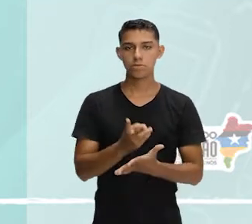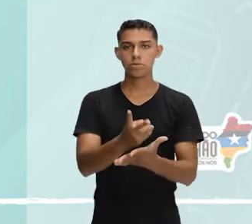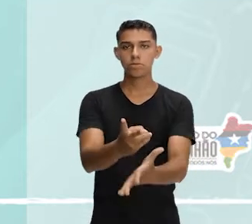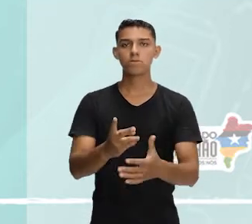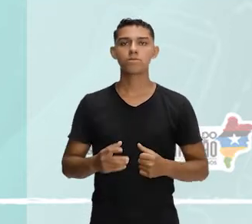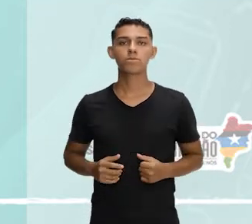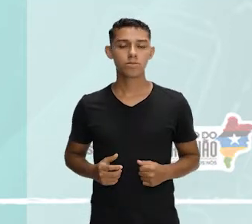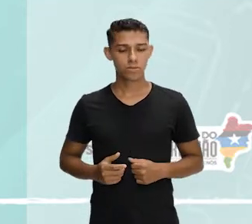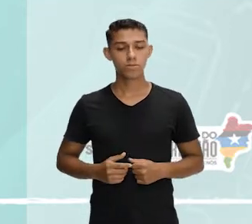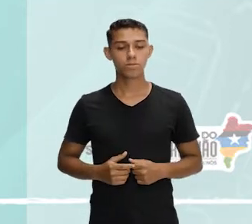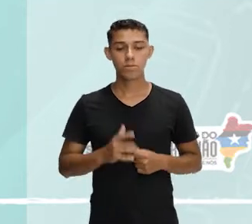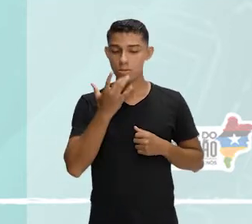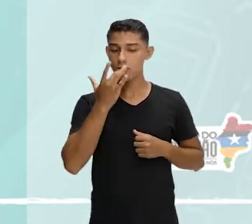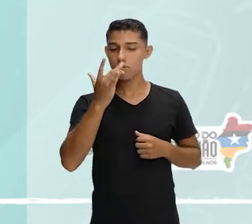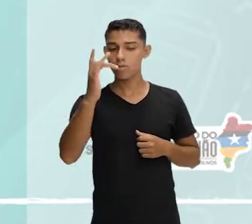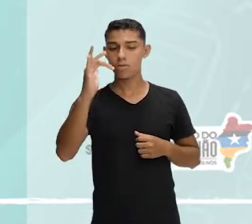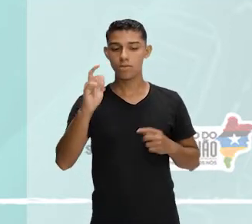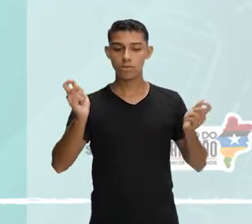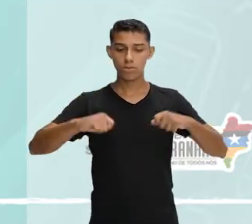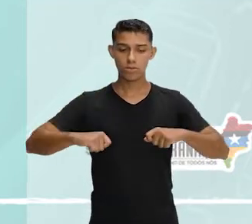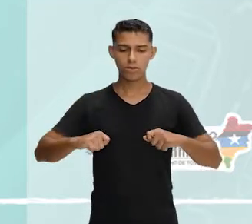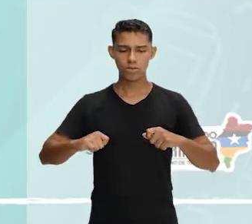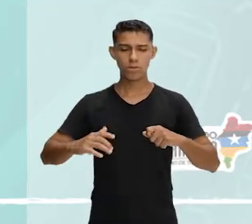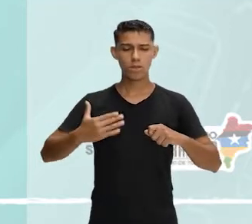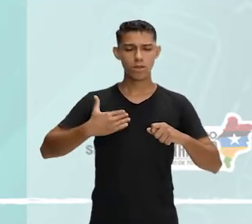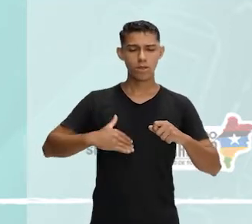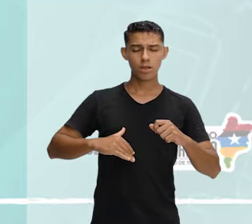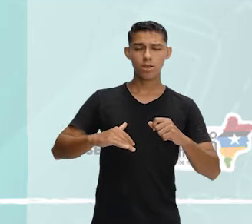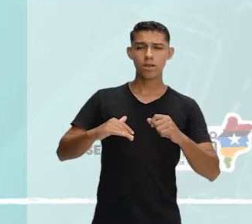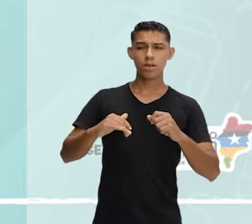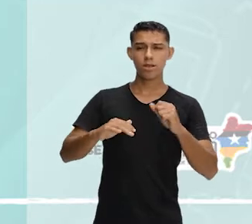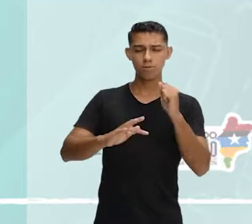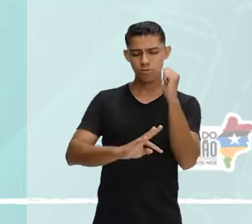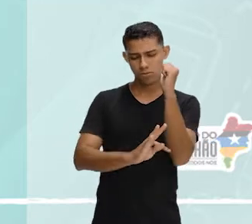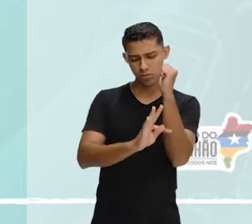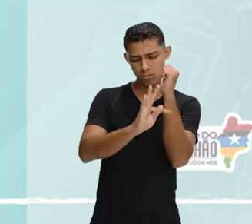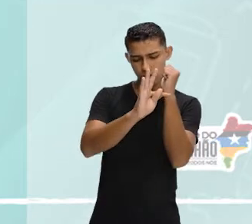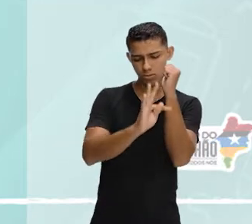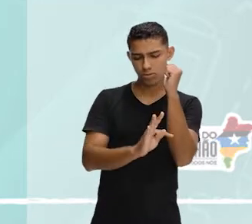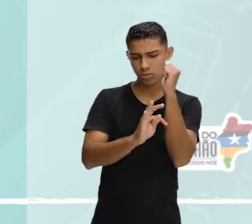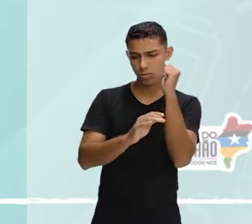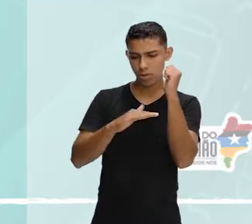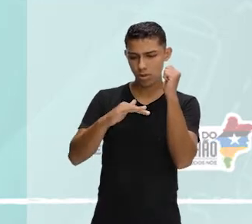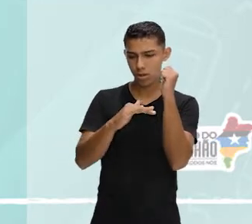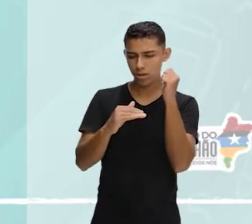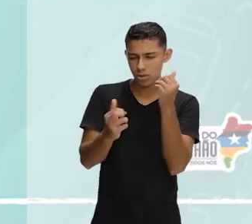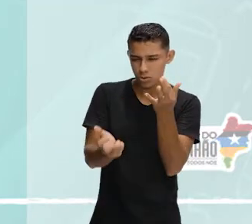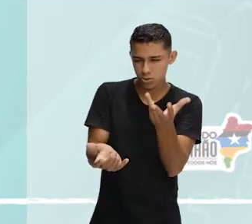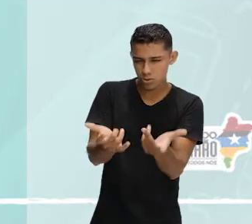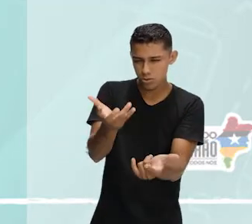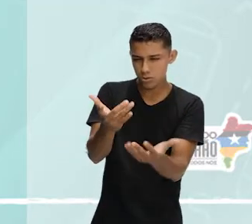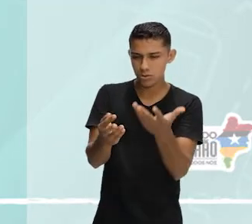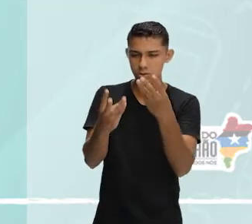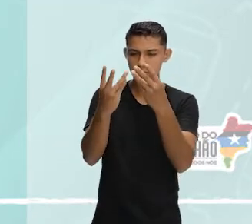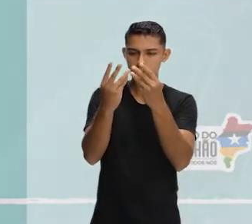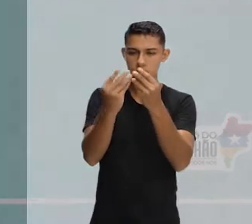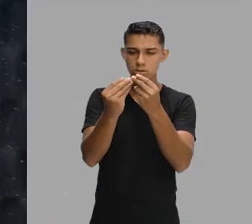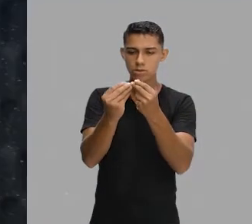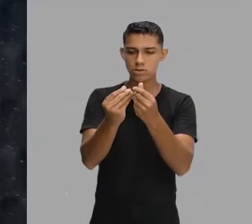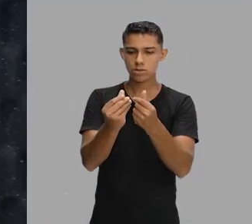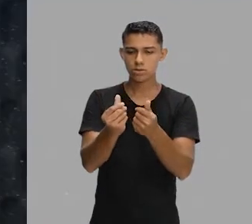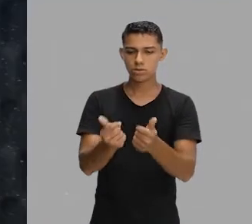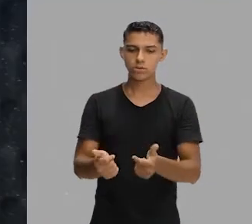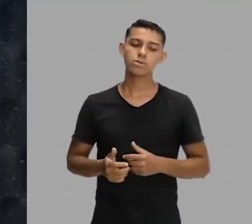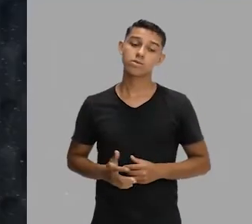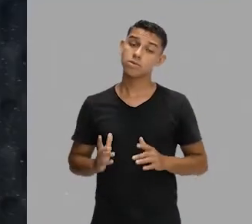ouro, ele é muito sensível à temperatura, certo? Em locais quentes, nós vamos ter a deformação do ouro, tudo